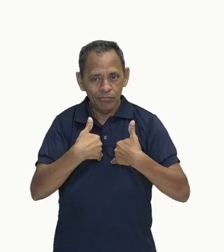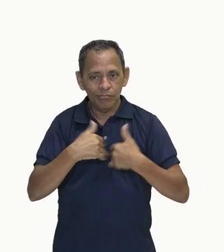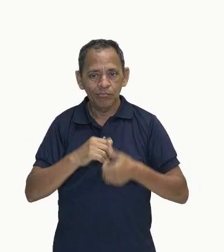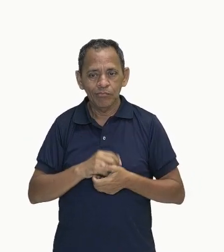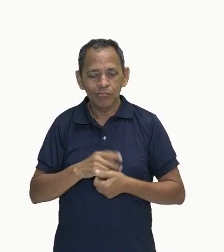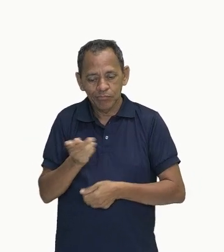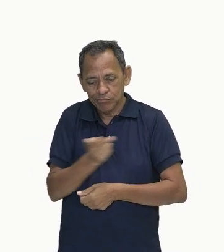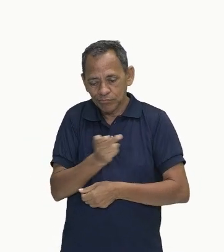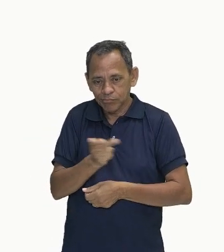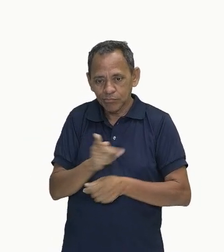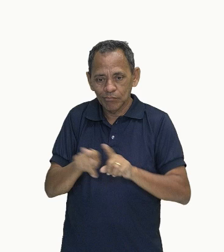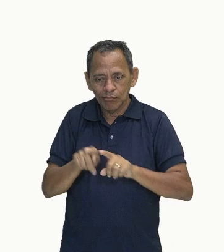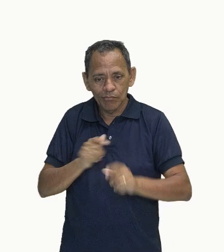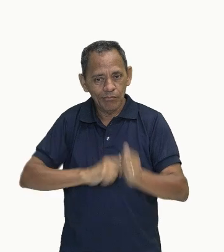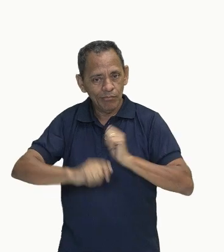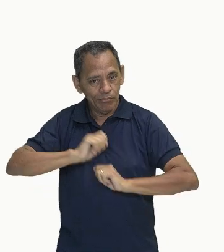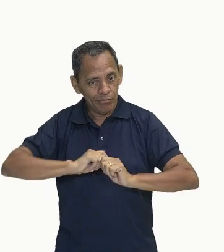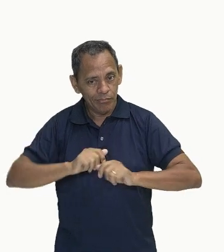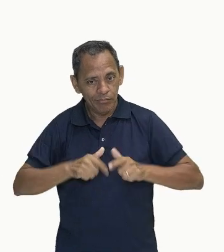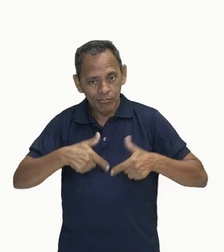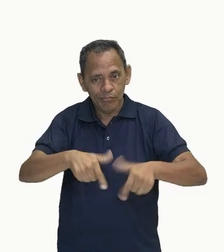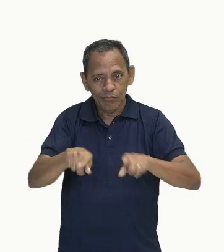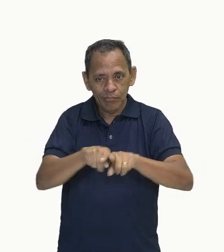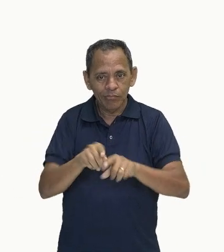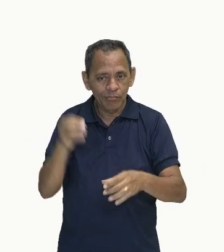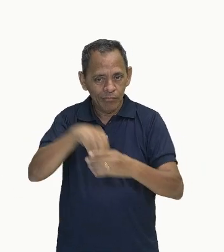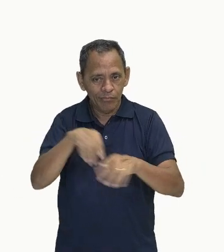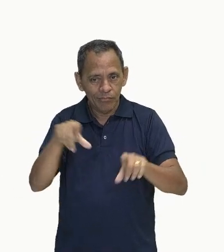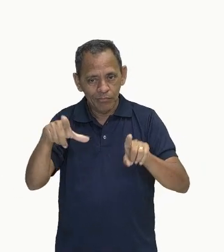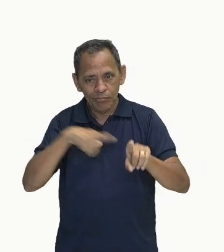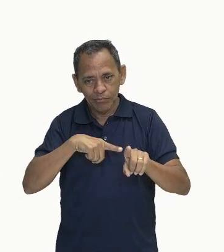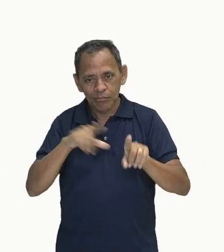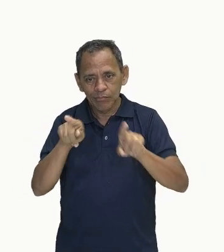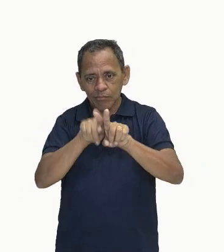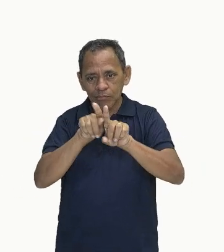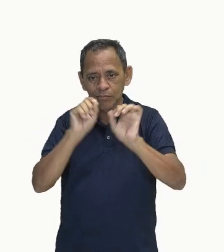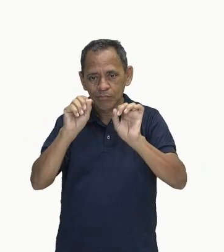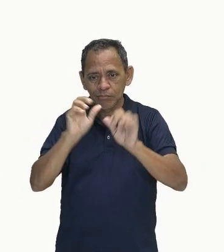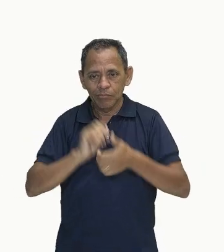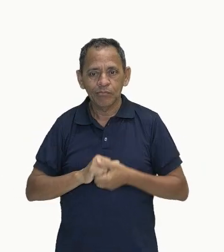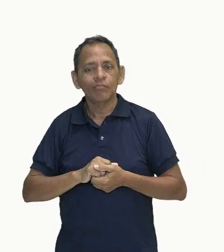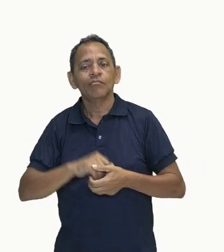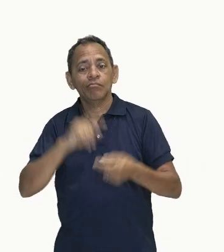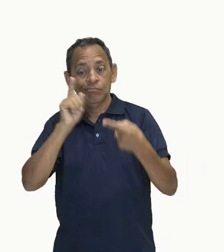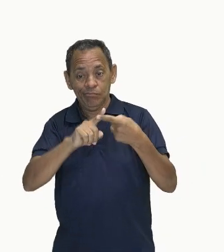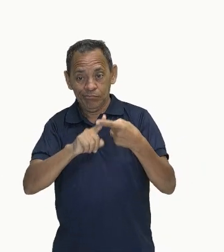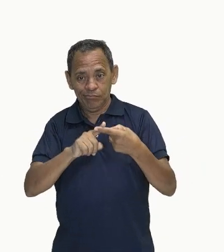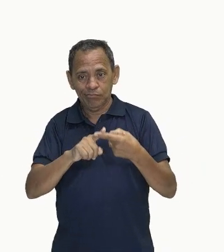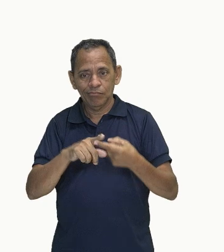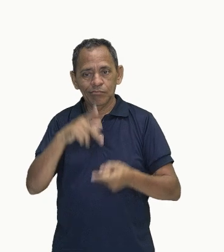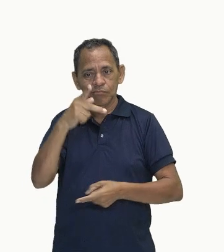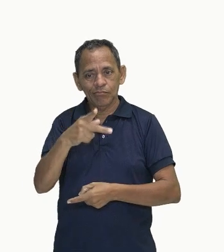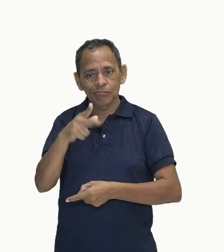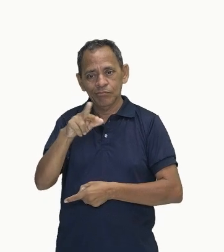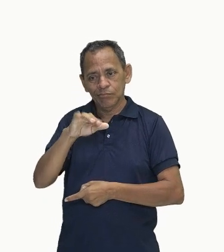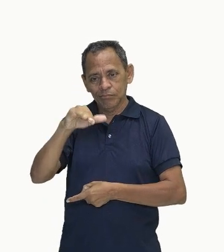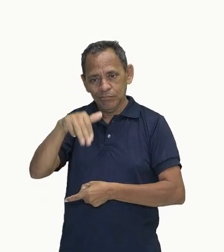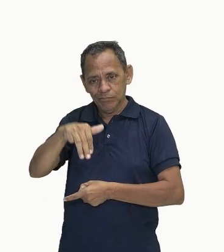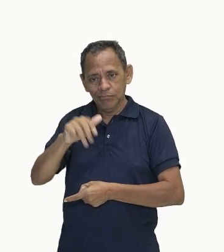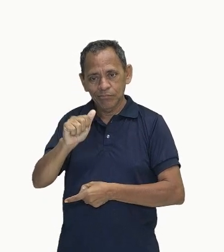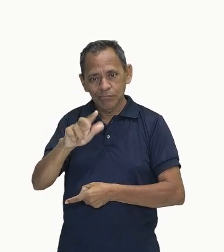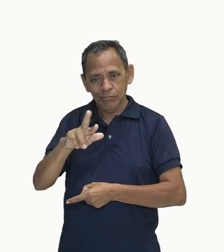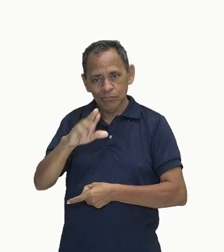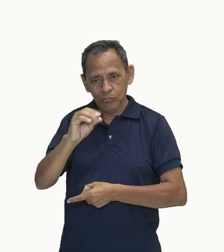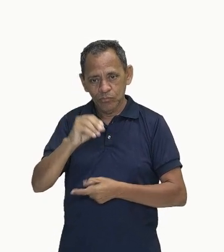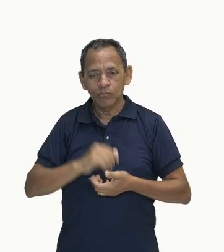as atividades econômicas, elas estão inseridas onde? No setor primário, tá bom? E também abrange aí a